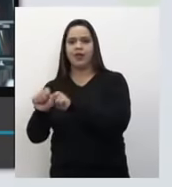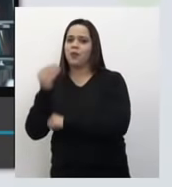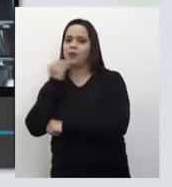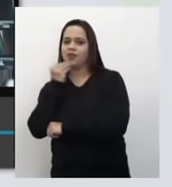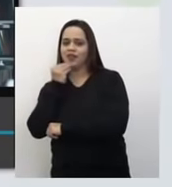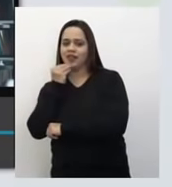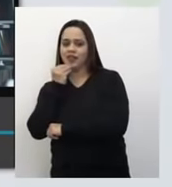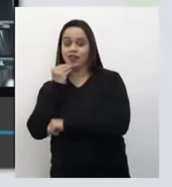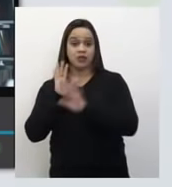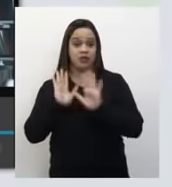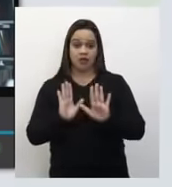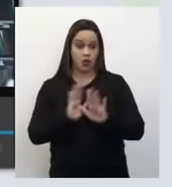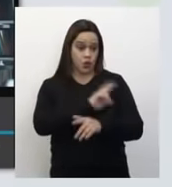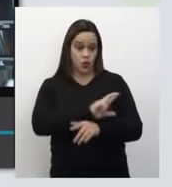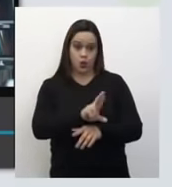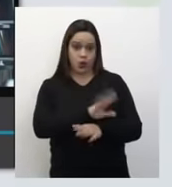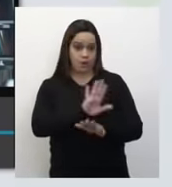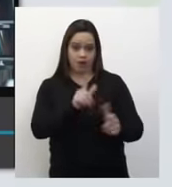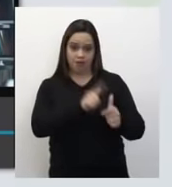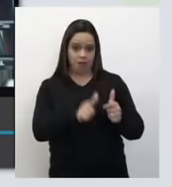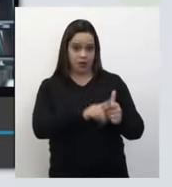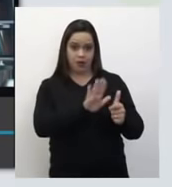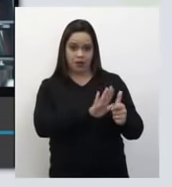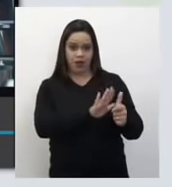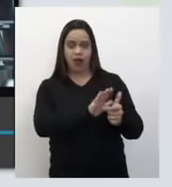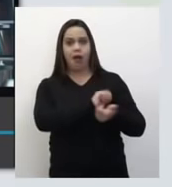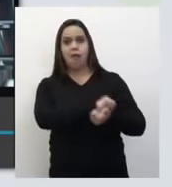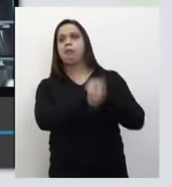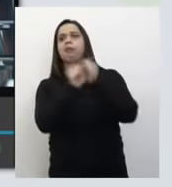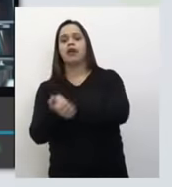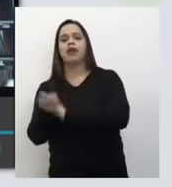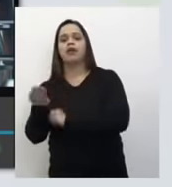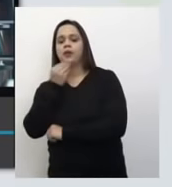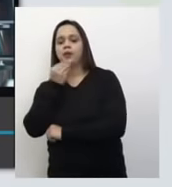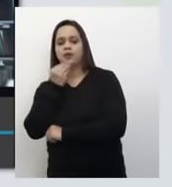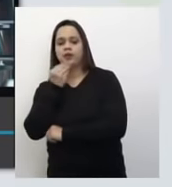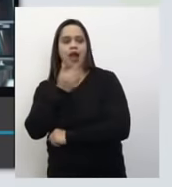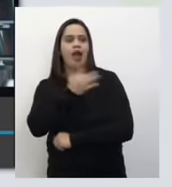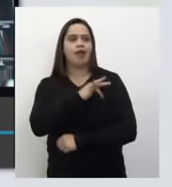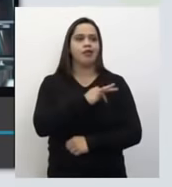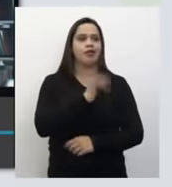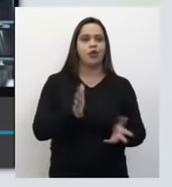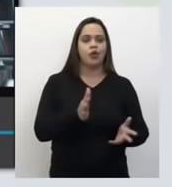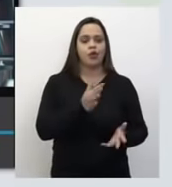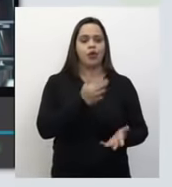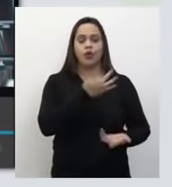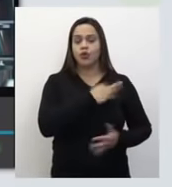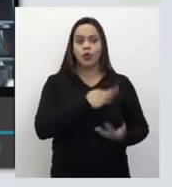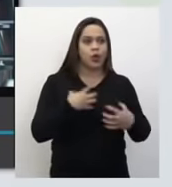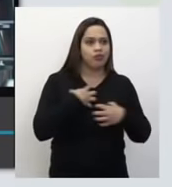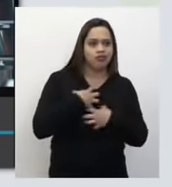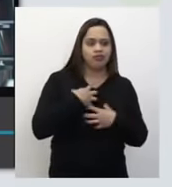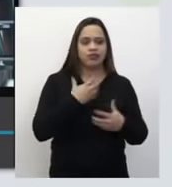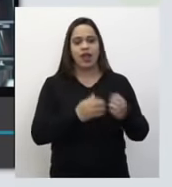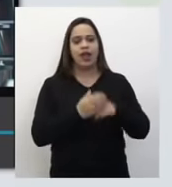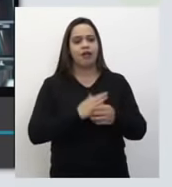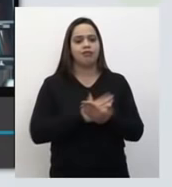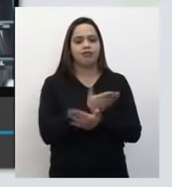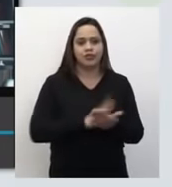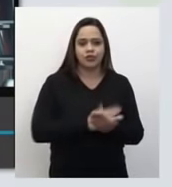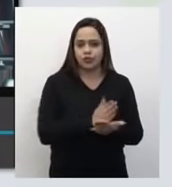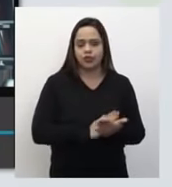Eles deixam de ser um problema no sentido, ai, que dor, tá me incomodando, porque de fato muitos problemas são dores, são coisas muito dolorosas, de